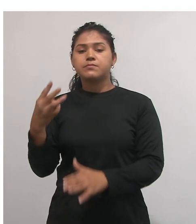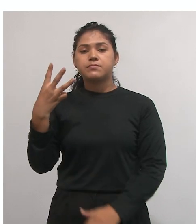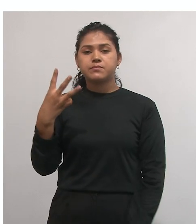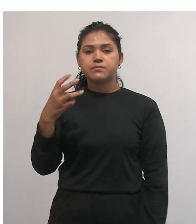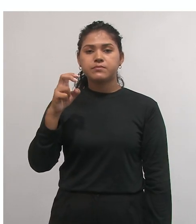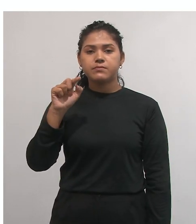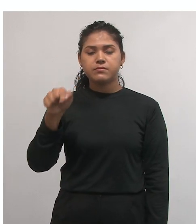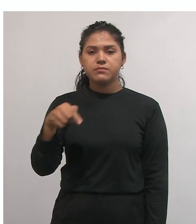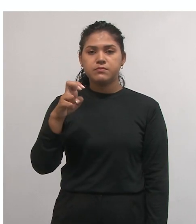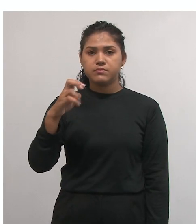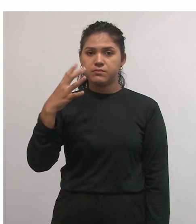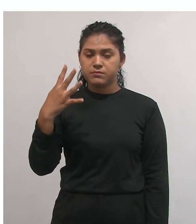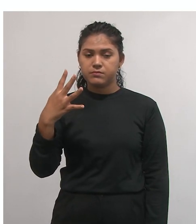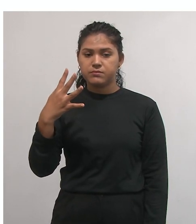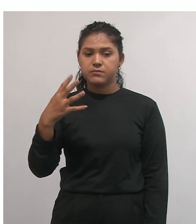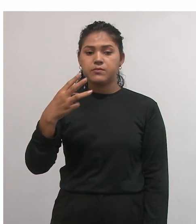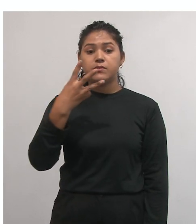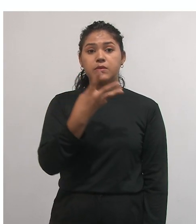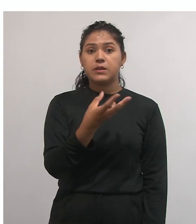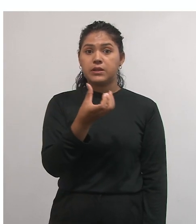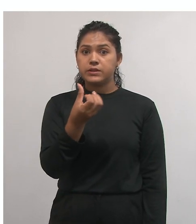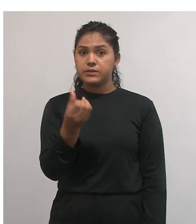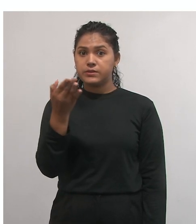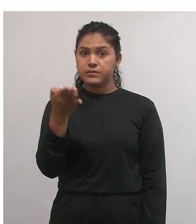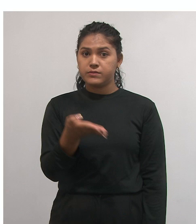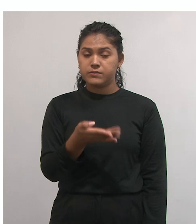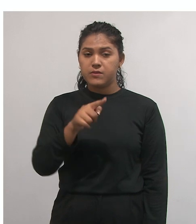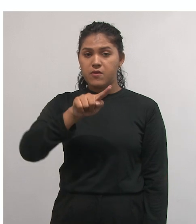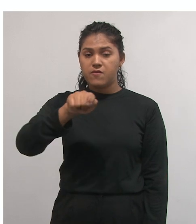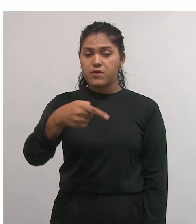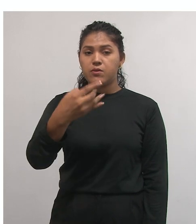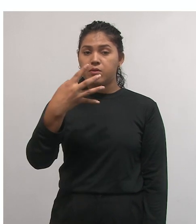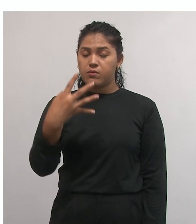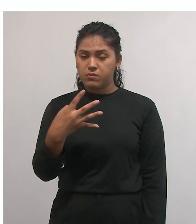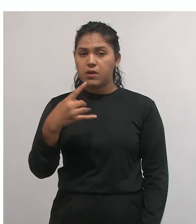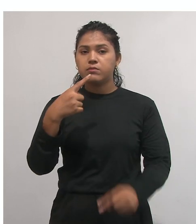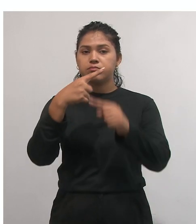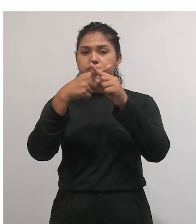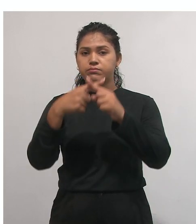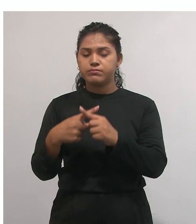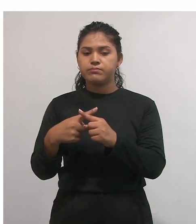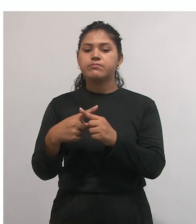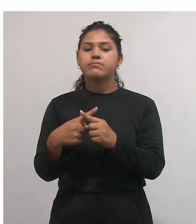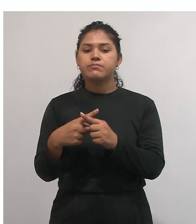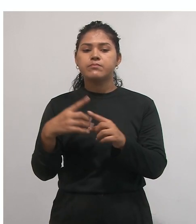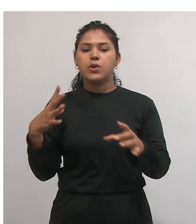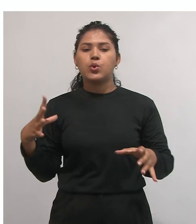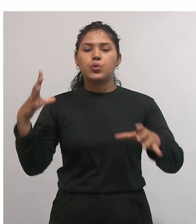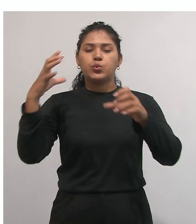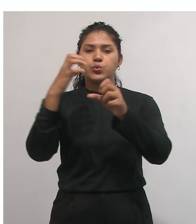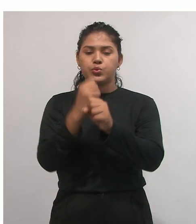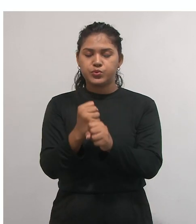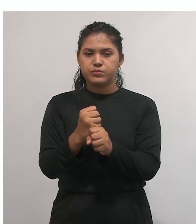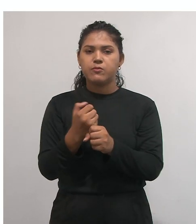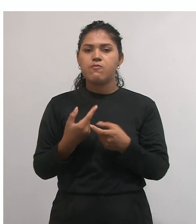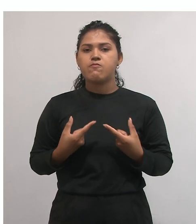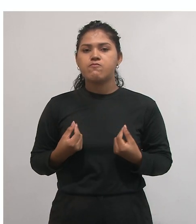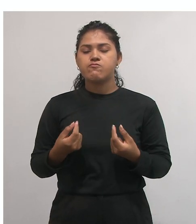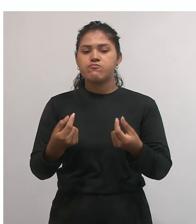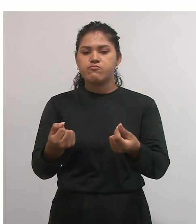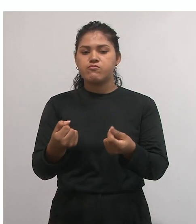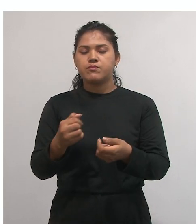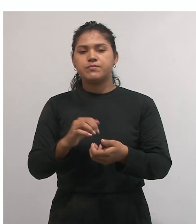Então, 3,54 é o custo base, 36,4 é a soma de percentuais e a gente vai montar